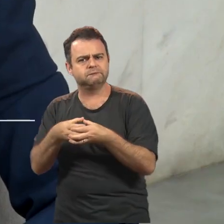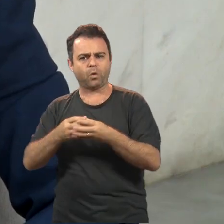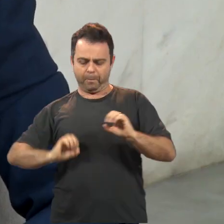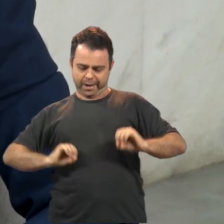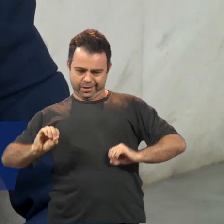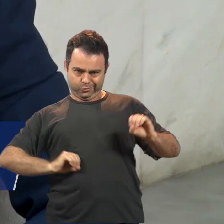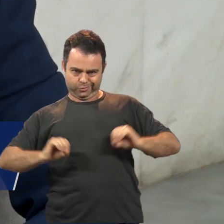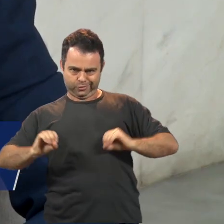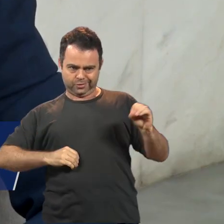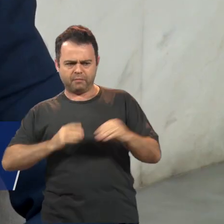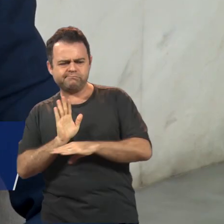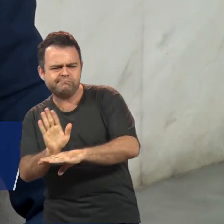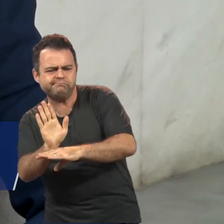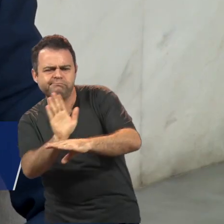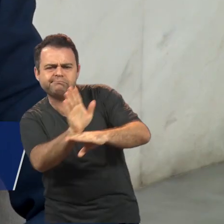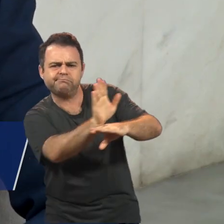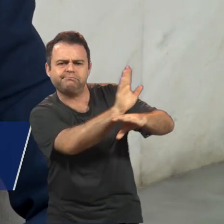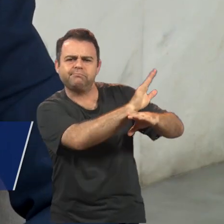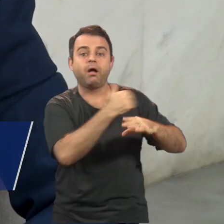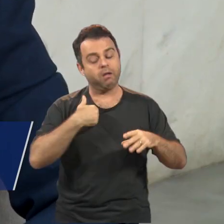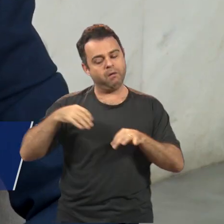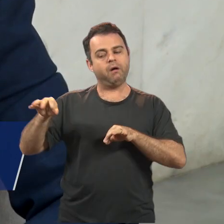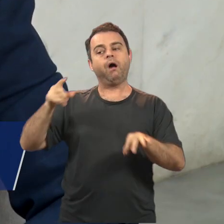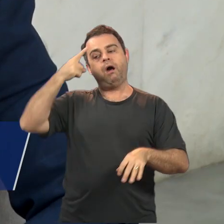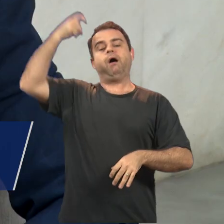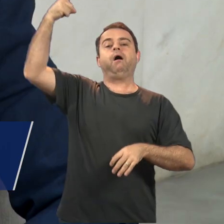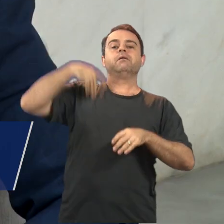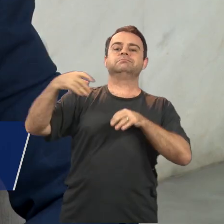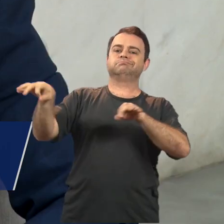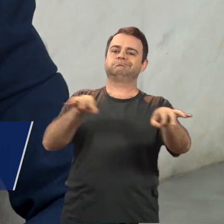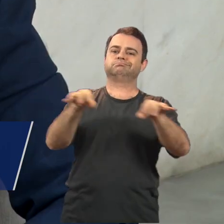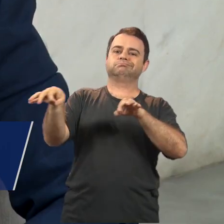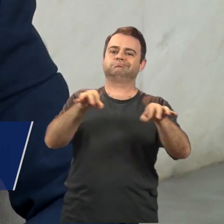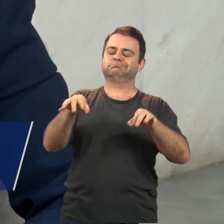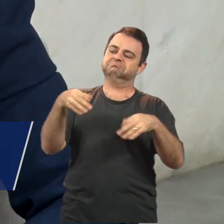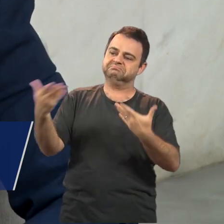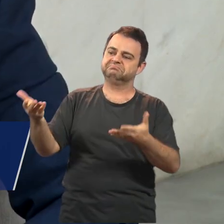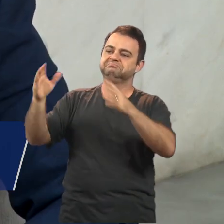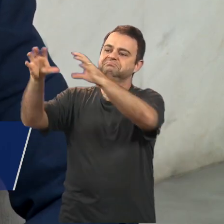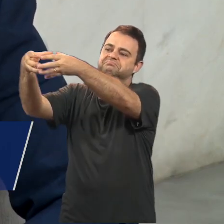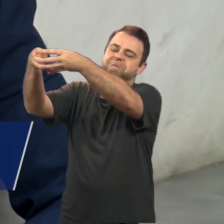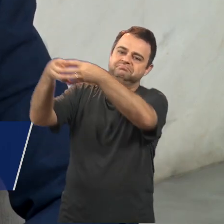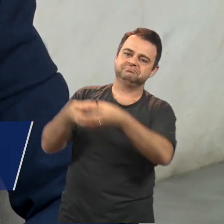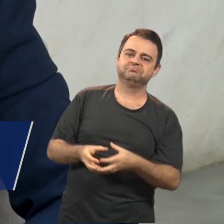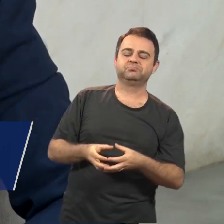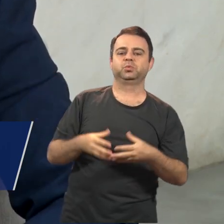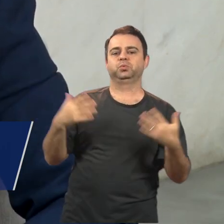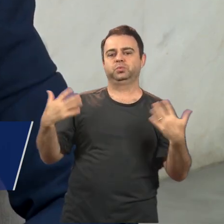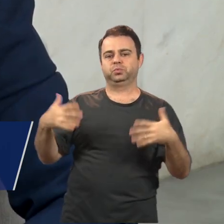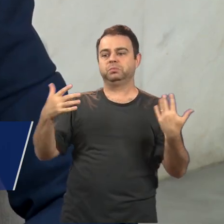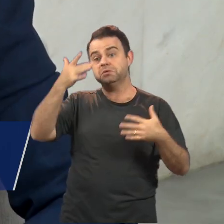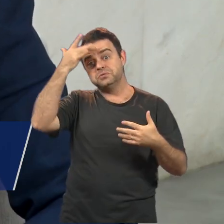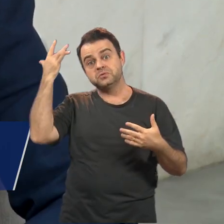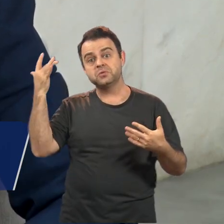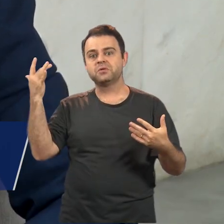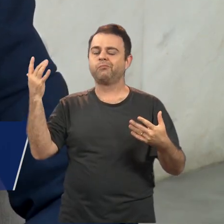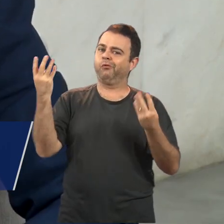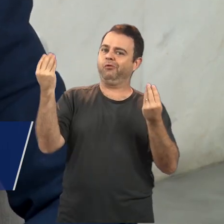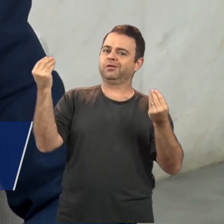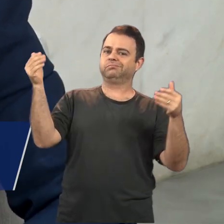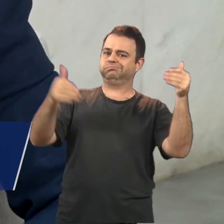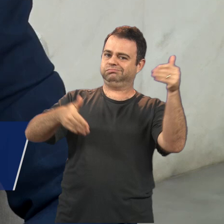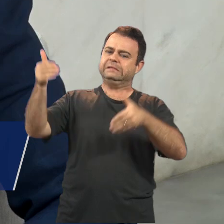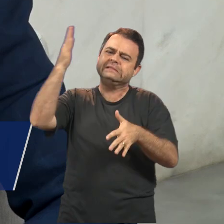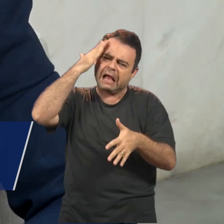único. E, para mim, eu sempre digo que é uma realização poder trazê-los aqui, na Casa do Povo, ainda que a gente sabe